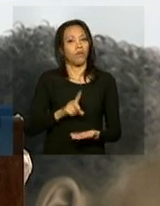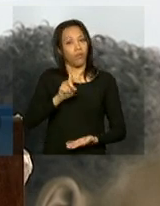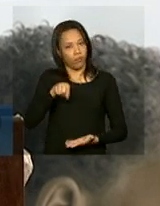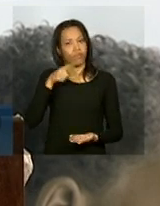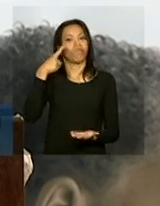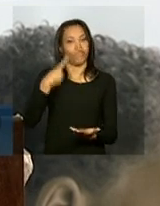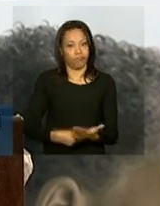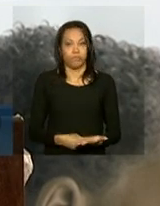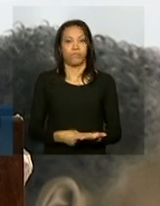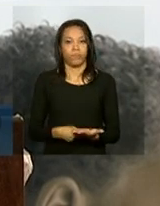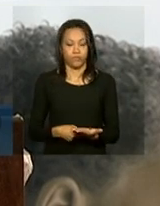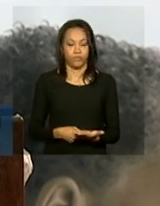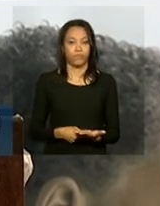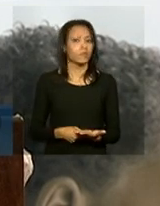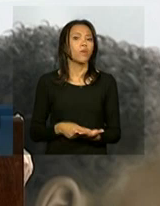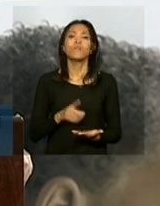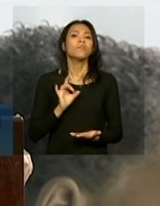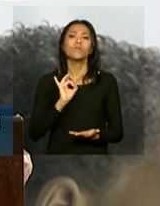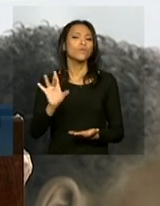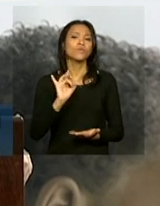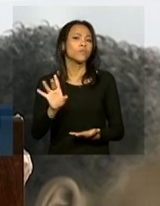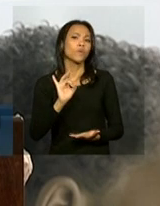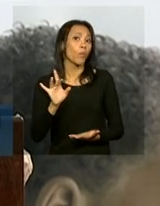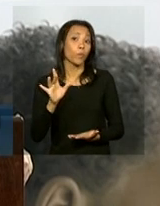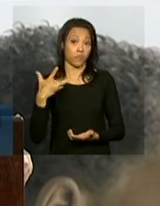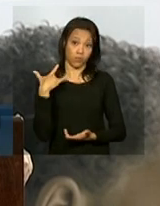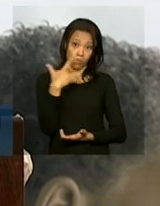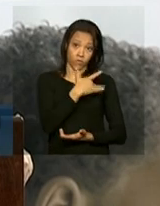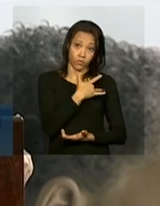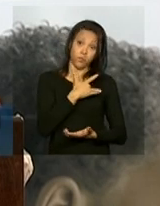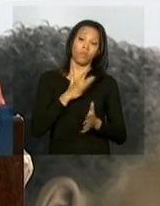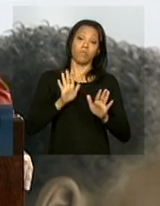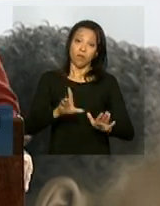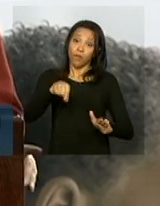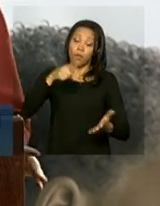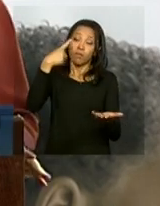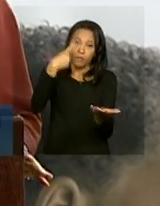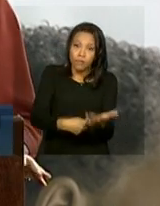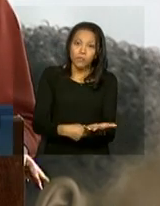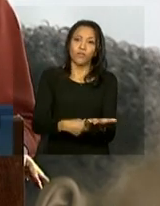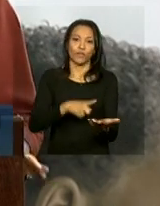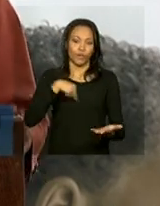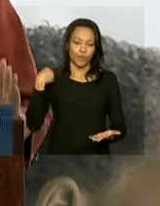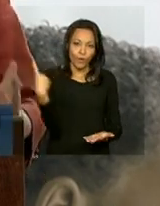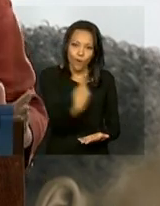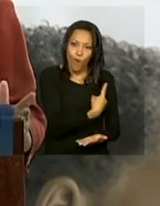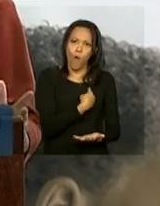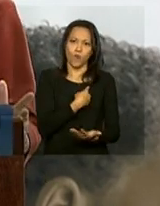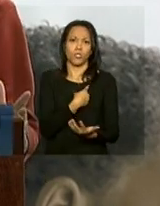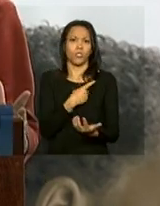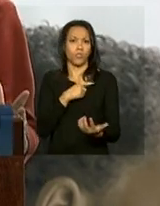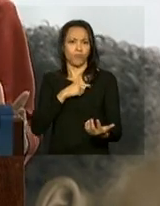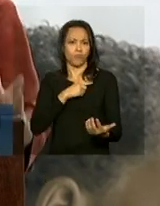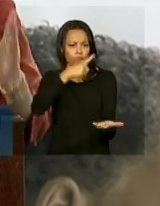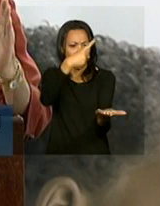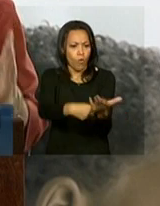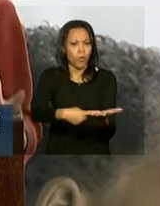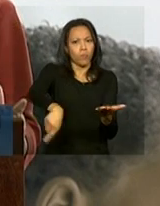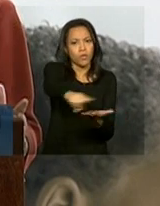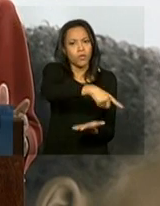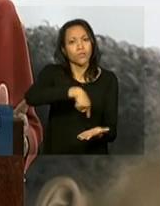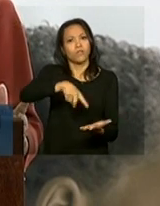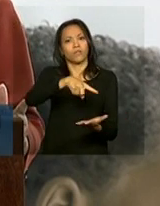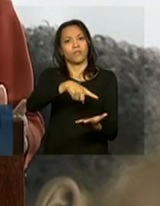é um pacto, não só pela saúde, mas é um pacto que nós estamos fazendo com a classe média, com a